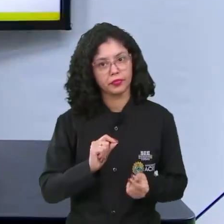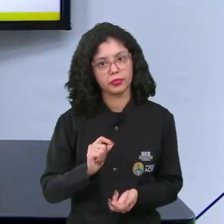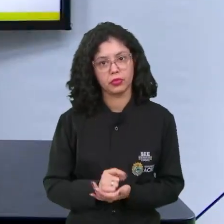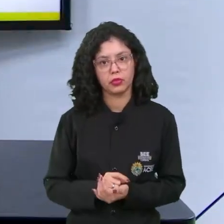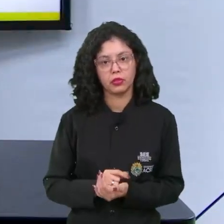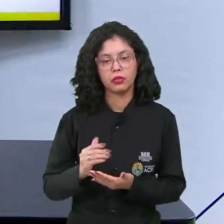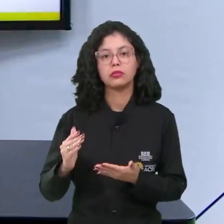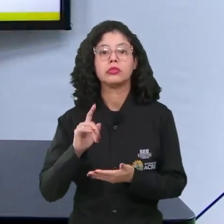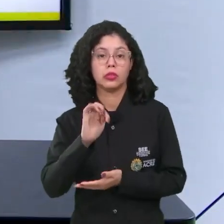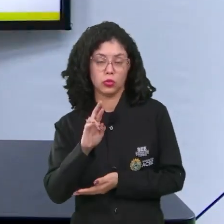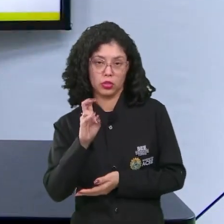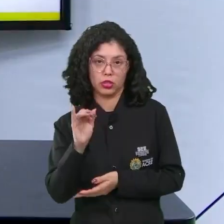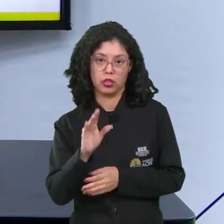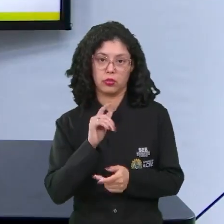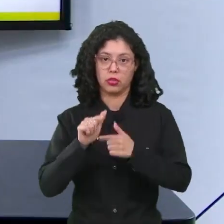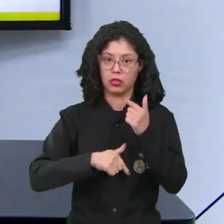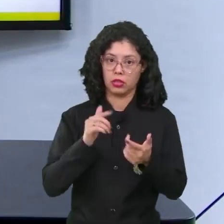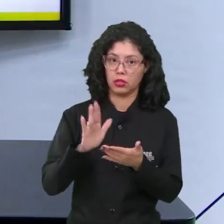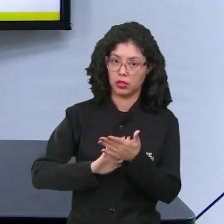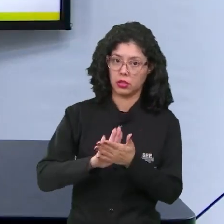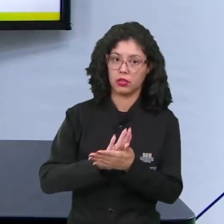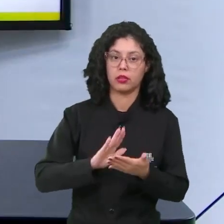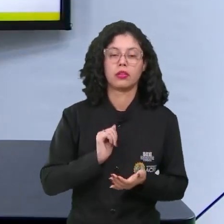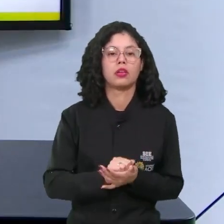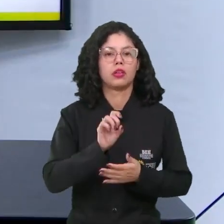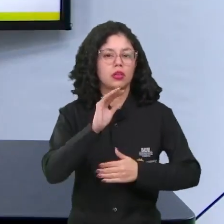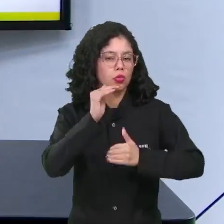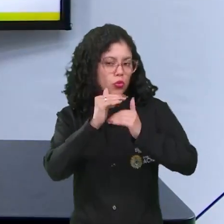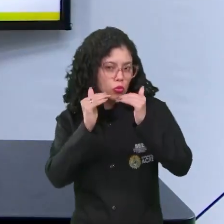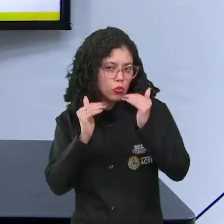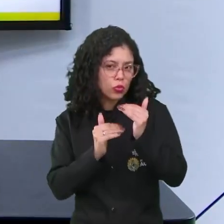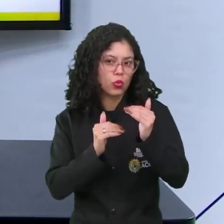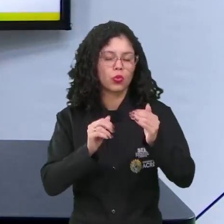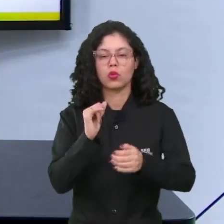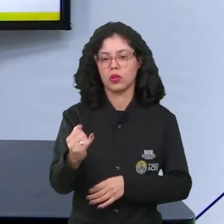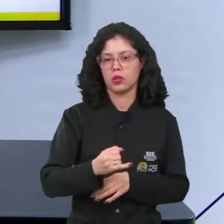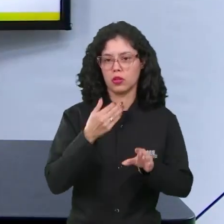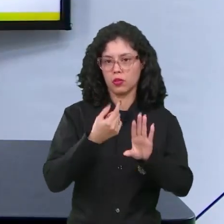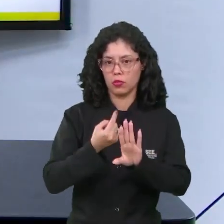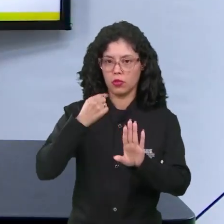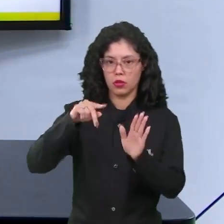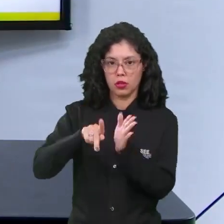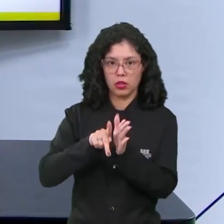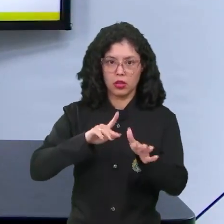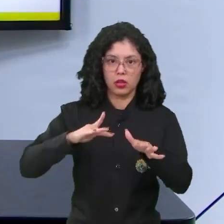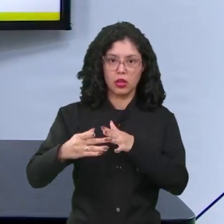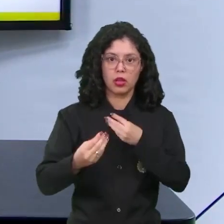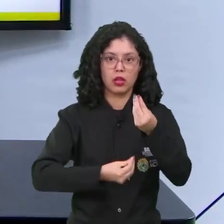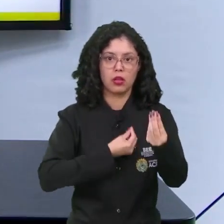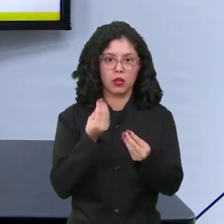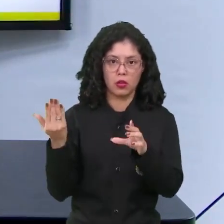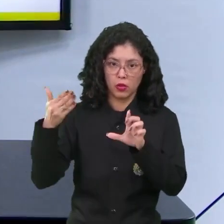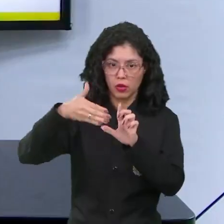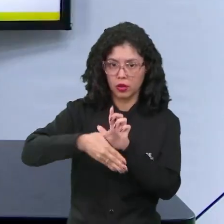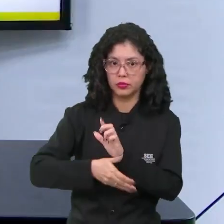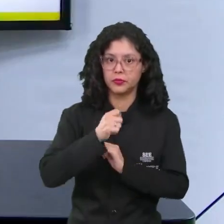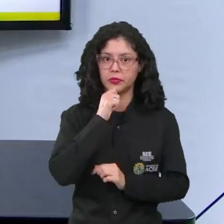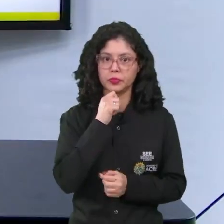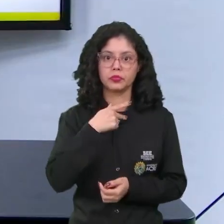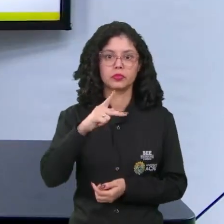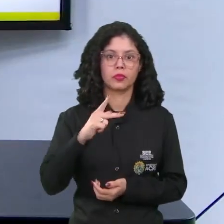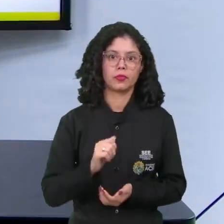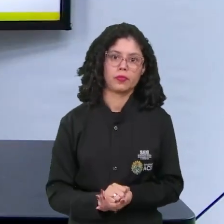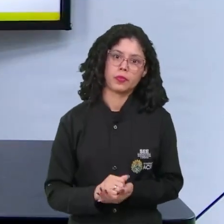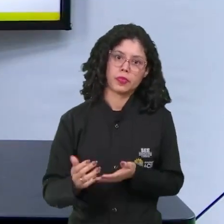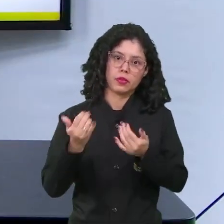esse algoritmo ele não trabalha do nada. Tem toda uma questão ali por trás da rede, como ele acessa as